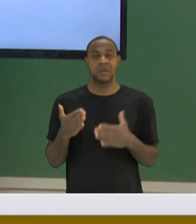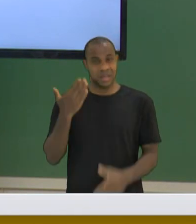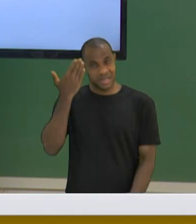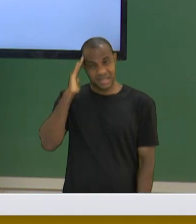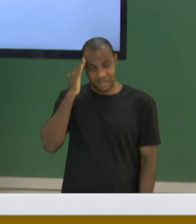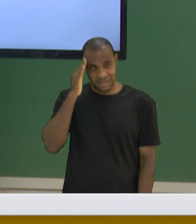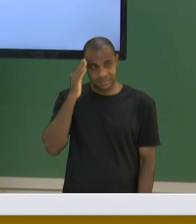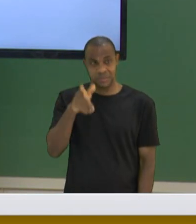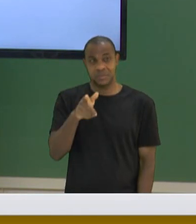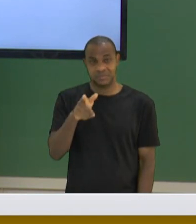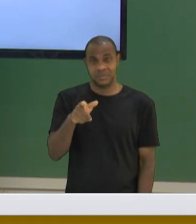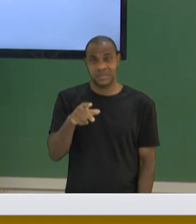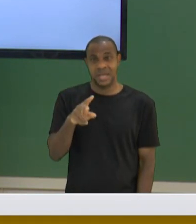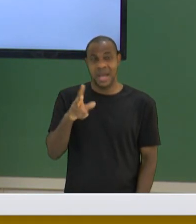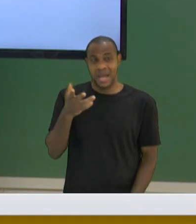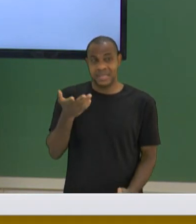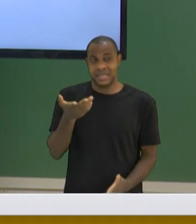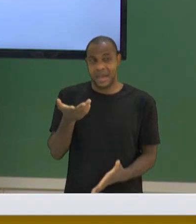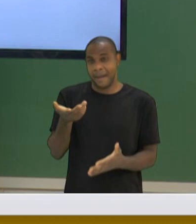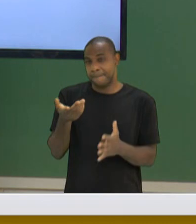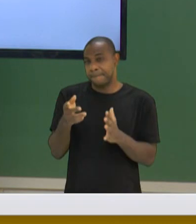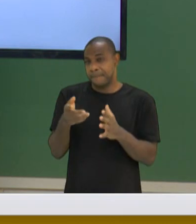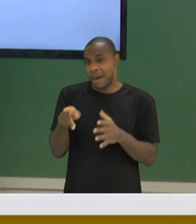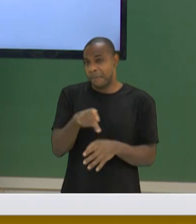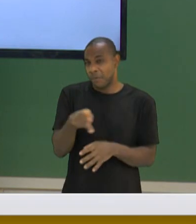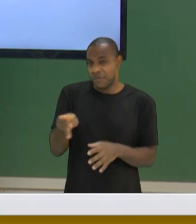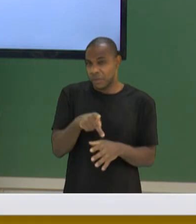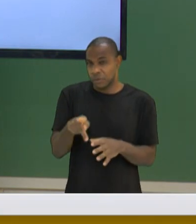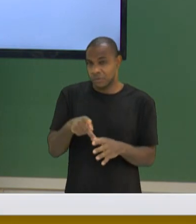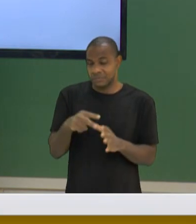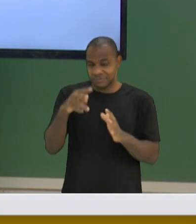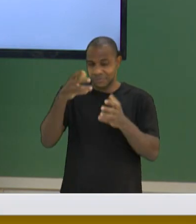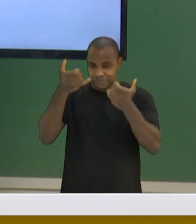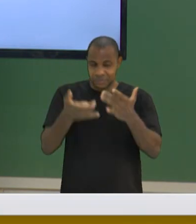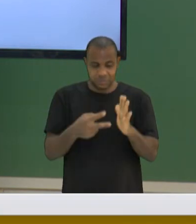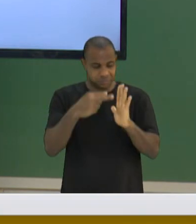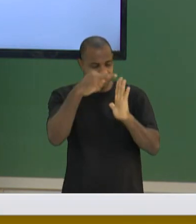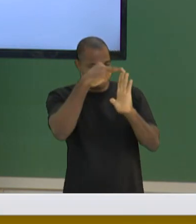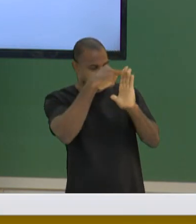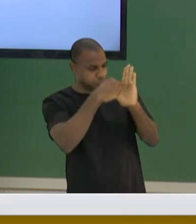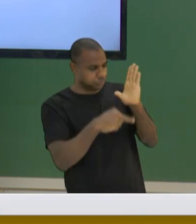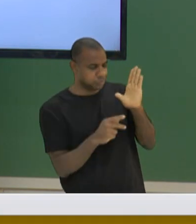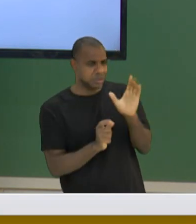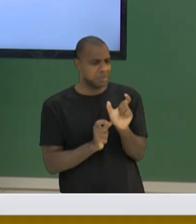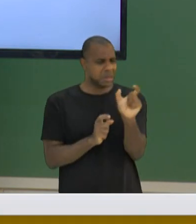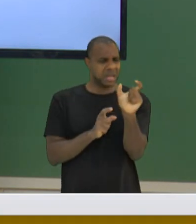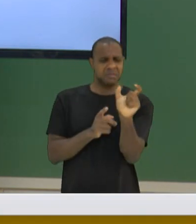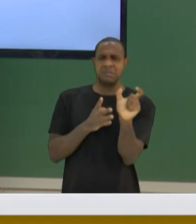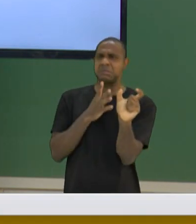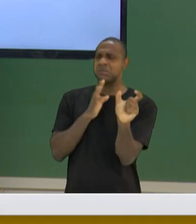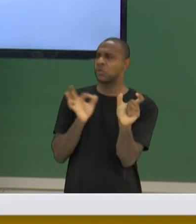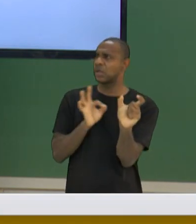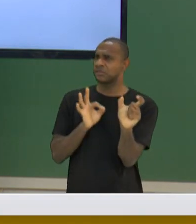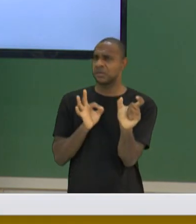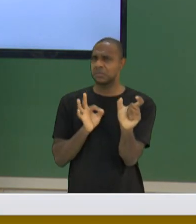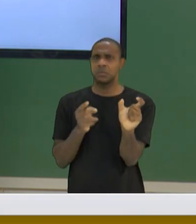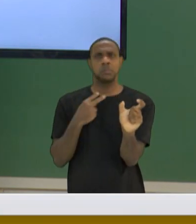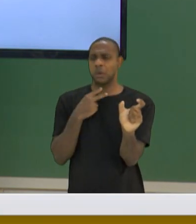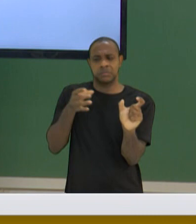professora falou não podemos passar por texto algum e deixar palavrinhas em que conheçamos